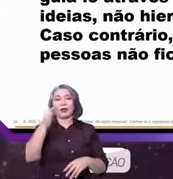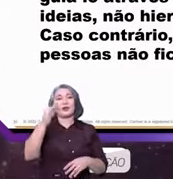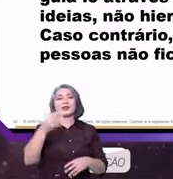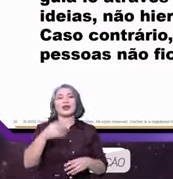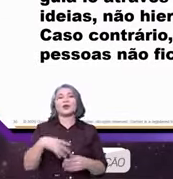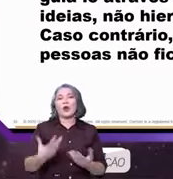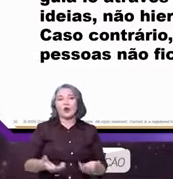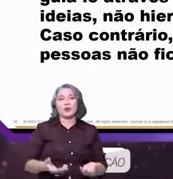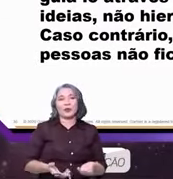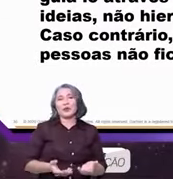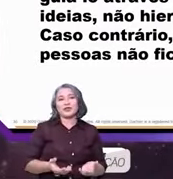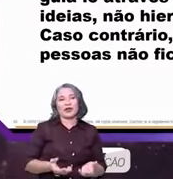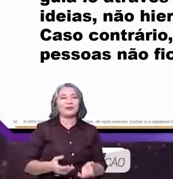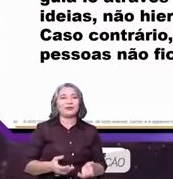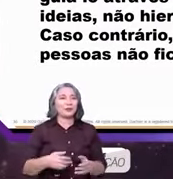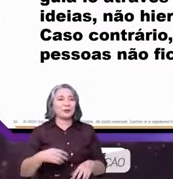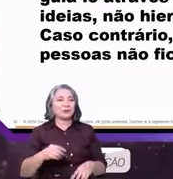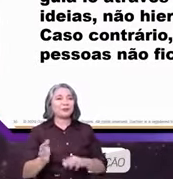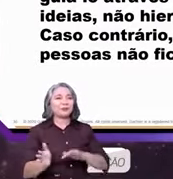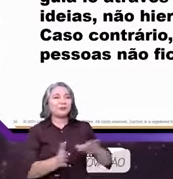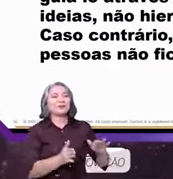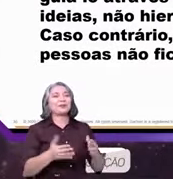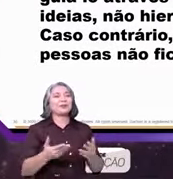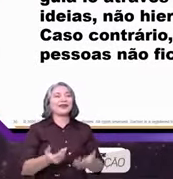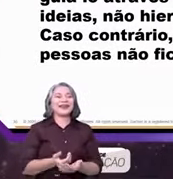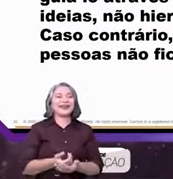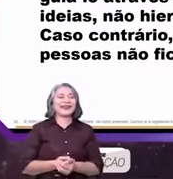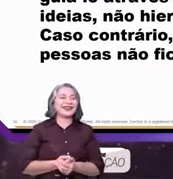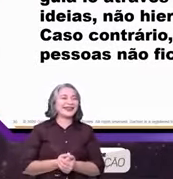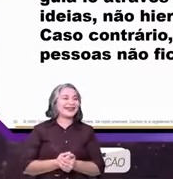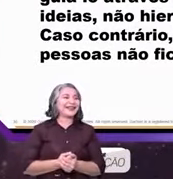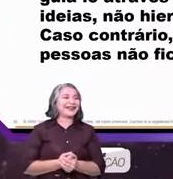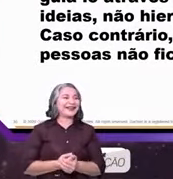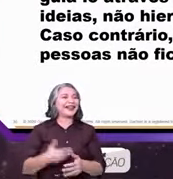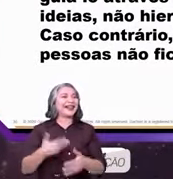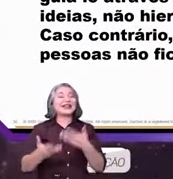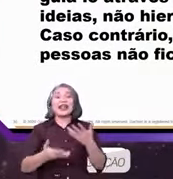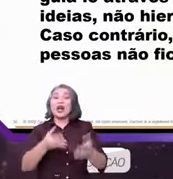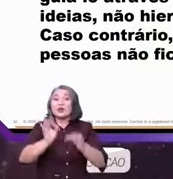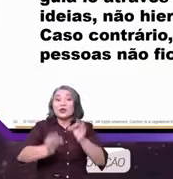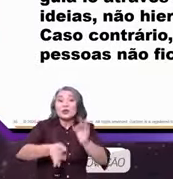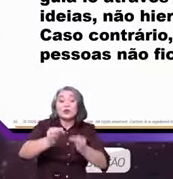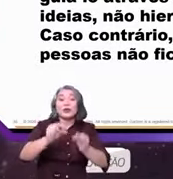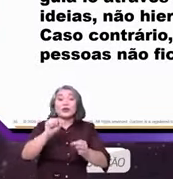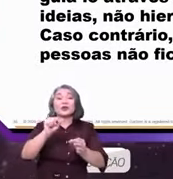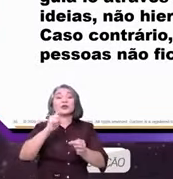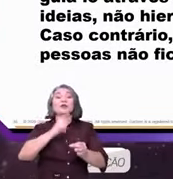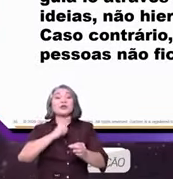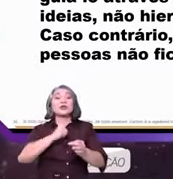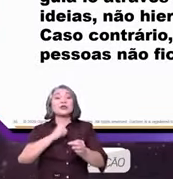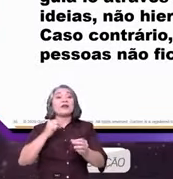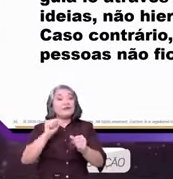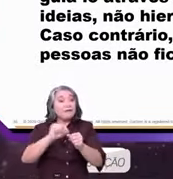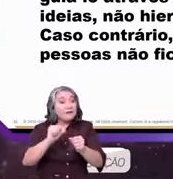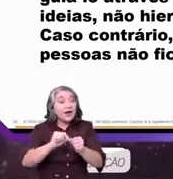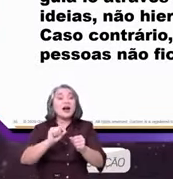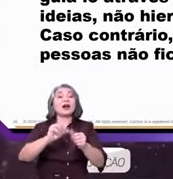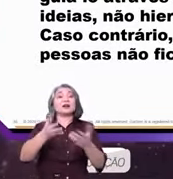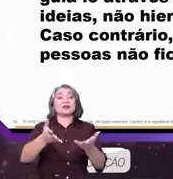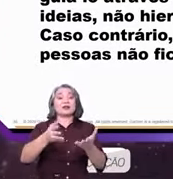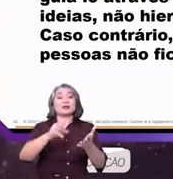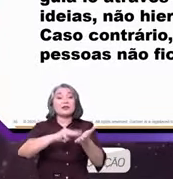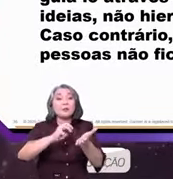aplicado para a área fim. Eu tenho exemplos de área fim em ministérios públicos, em tribunais, onde você tem aplicação disso, de métodos